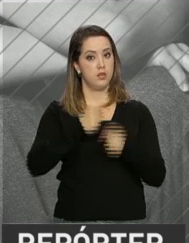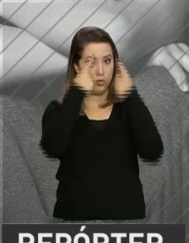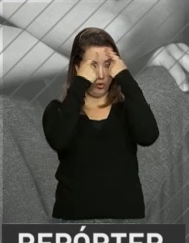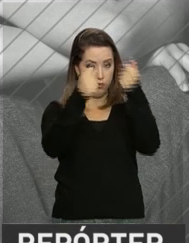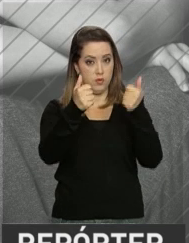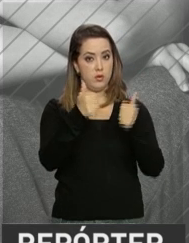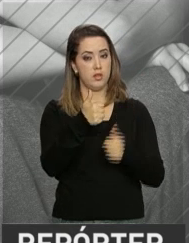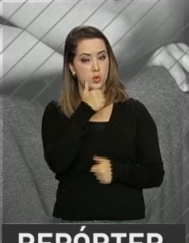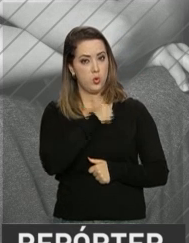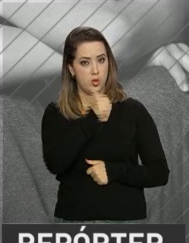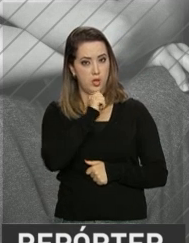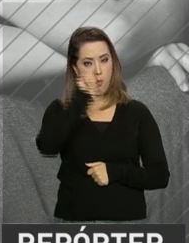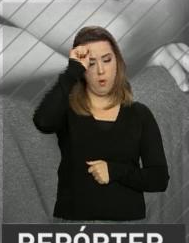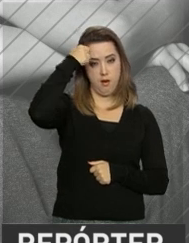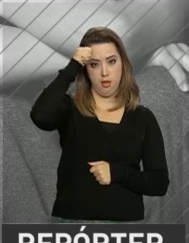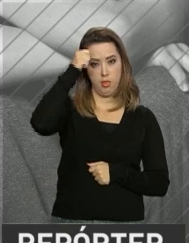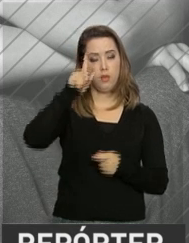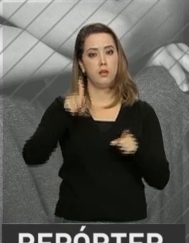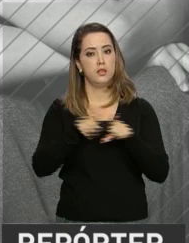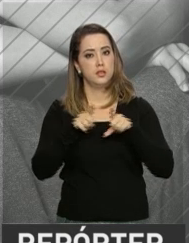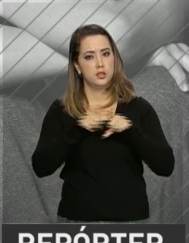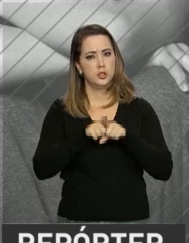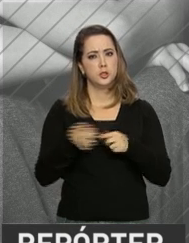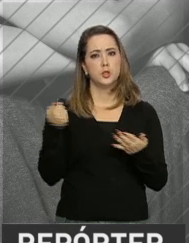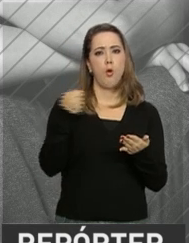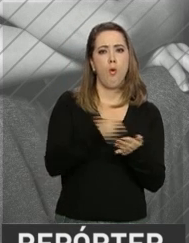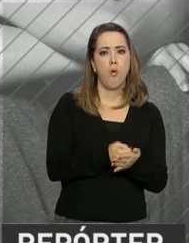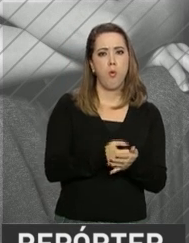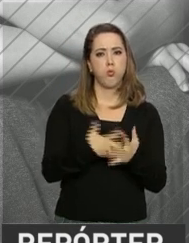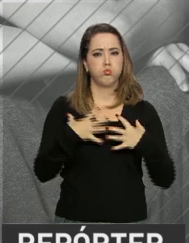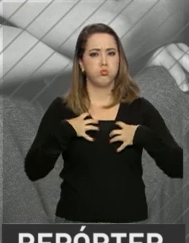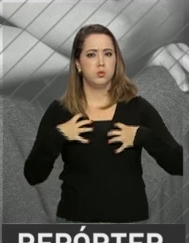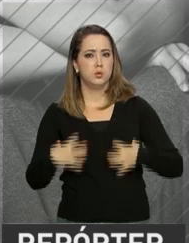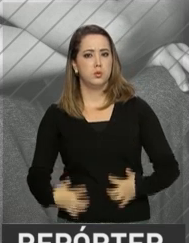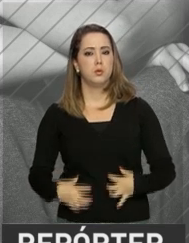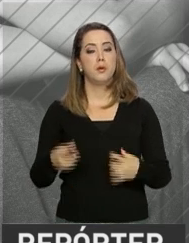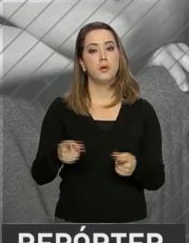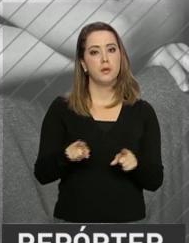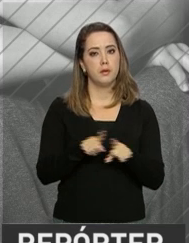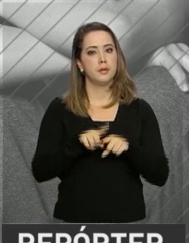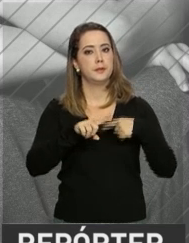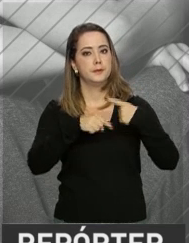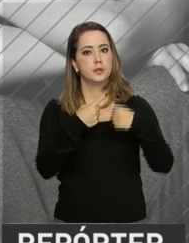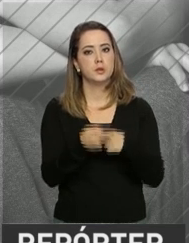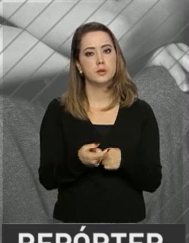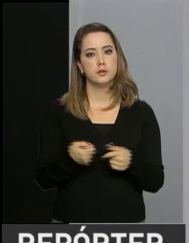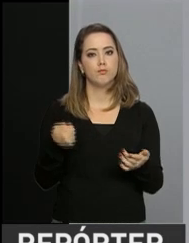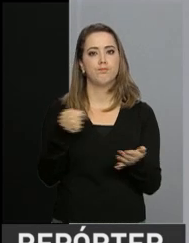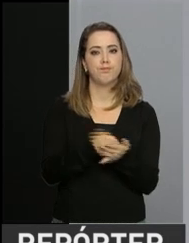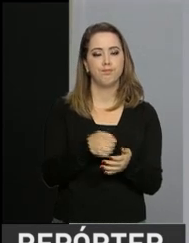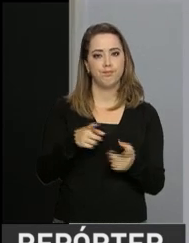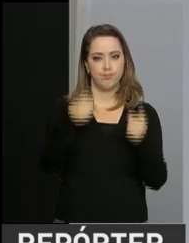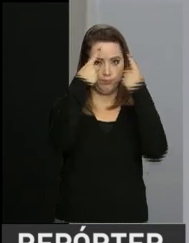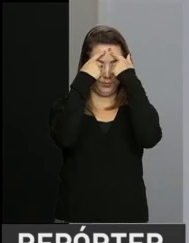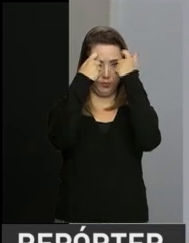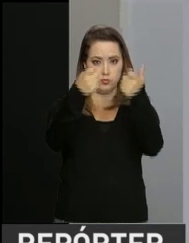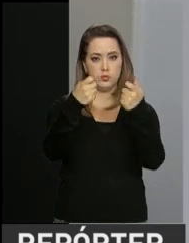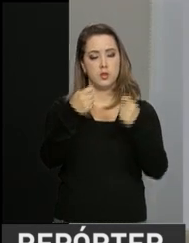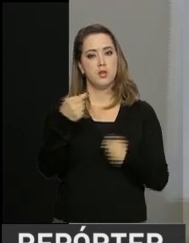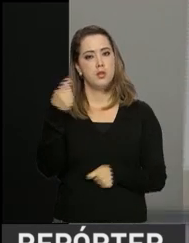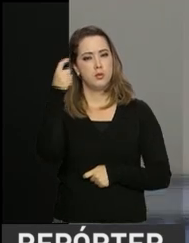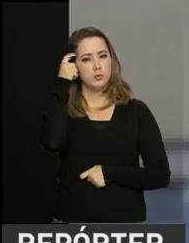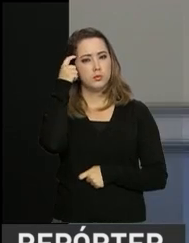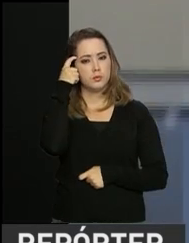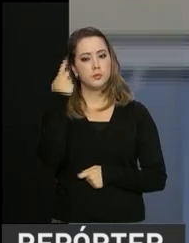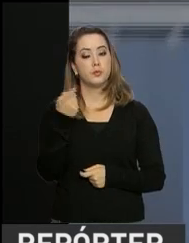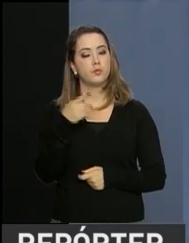negras violência física lidera o número de denúncias seguida pela violência psicológica o ligue 180 faz